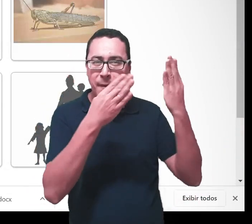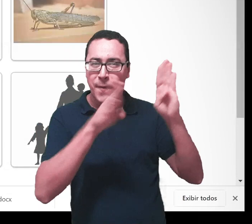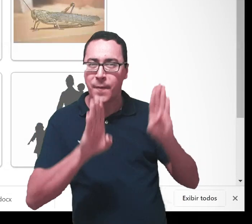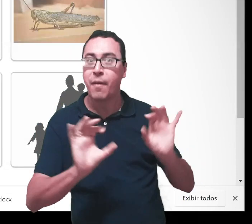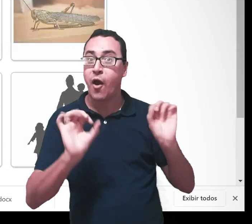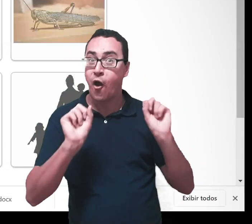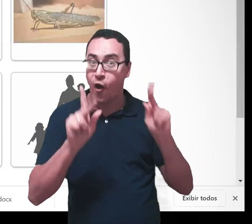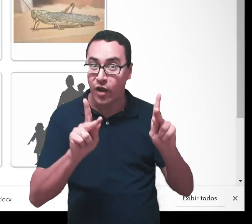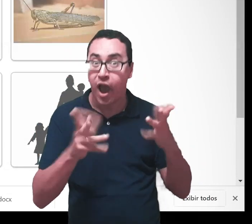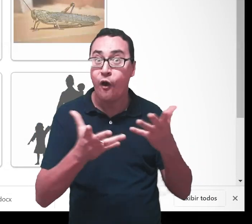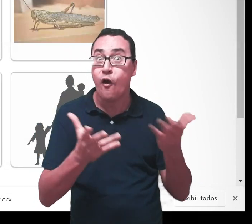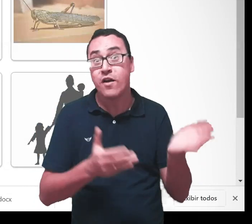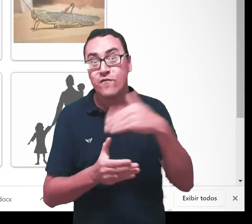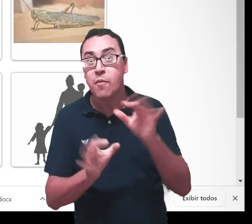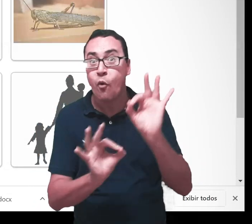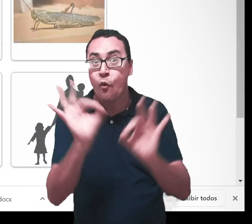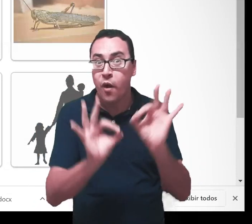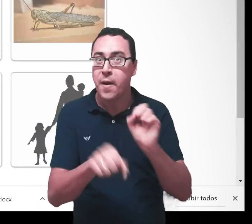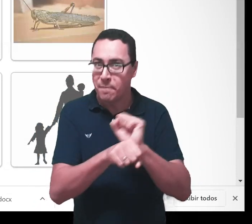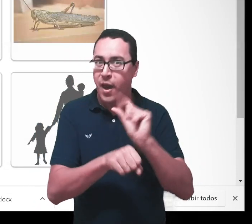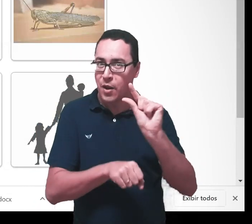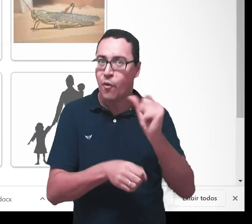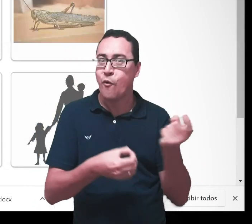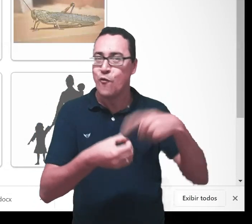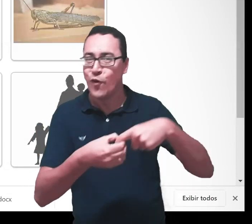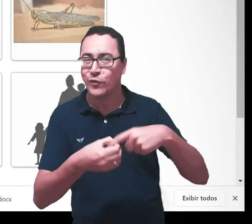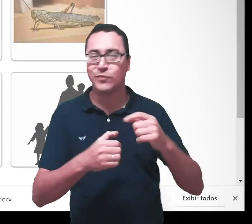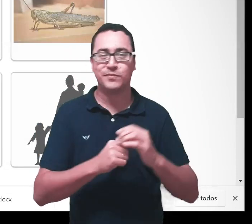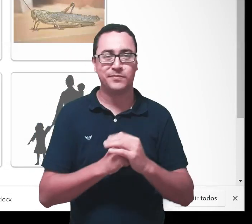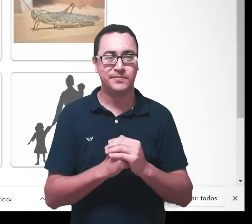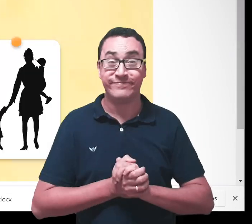essas informações. Espera aí que eu já volto.